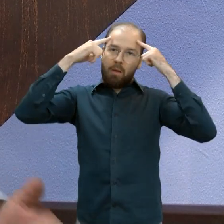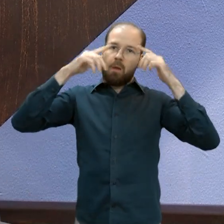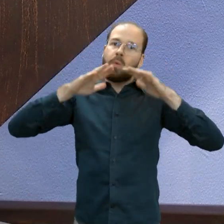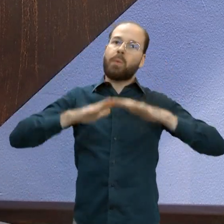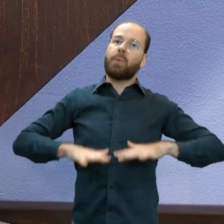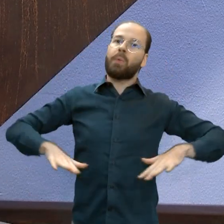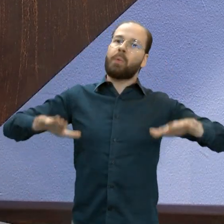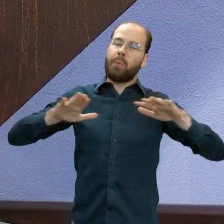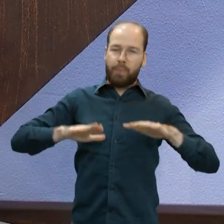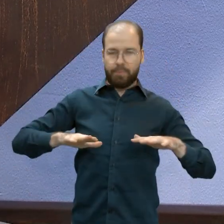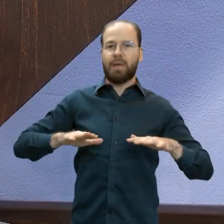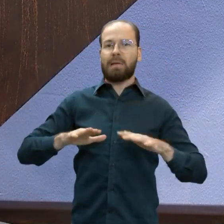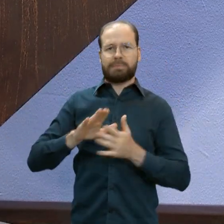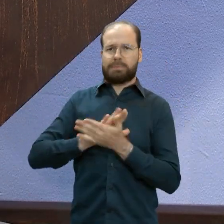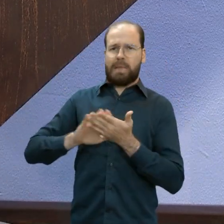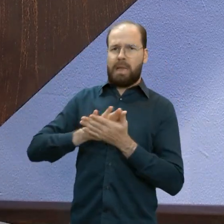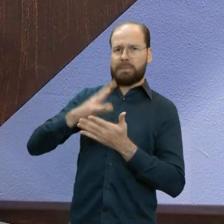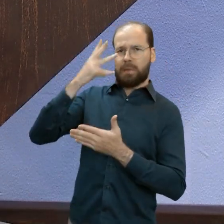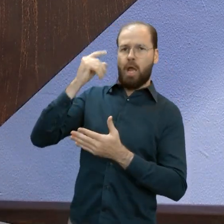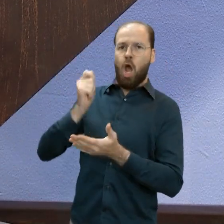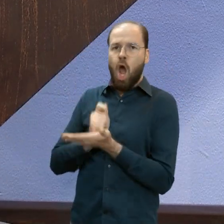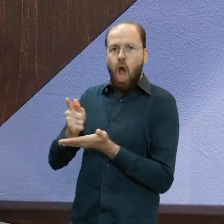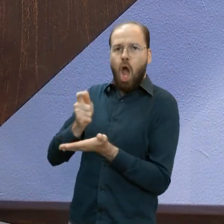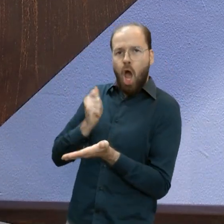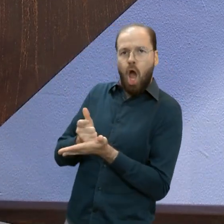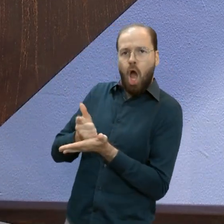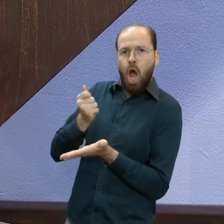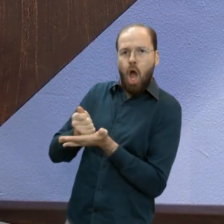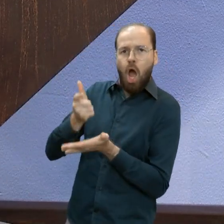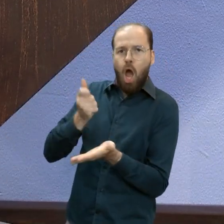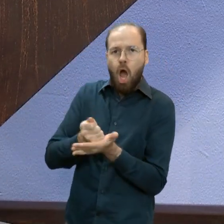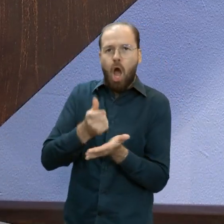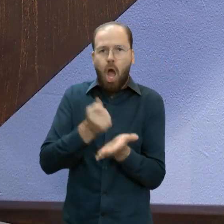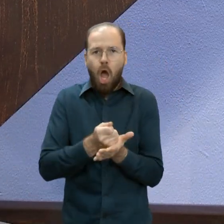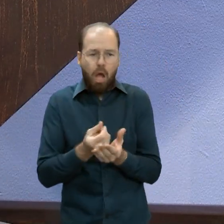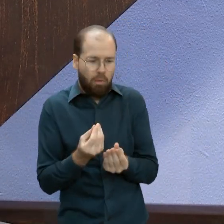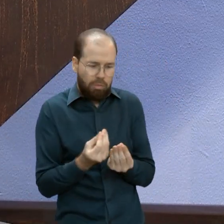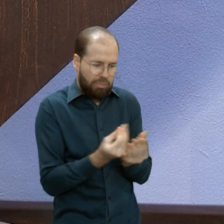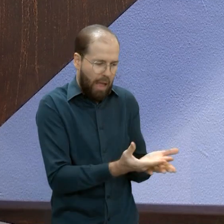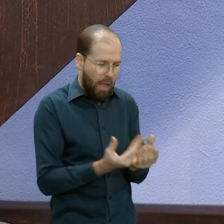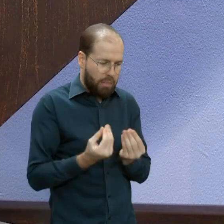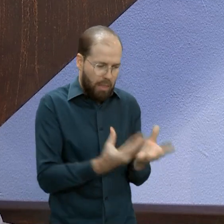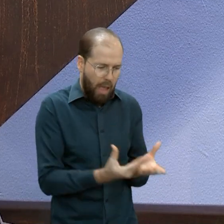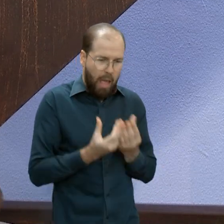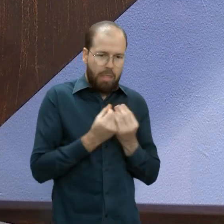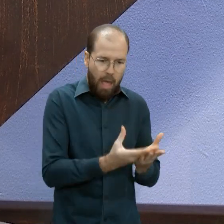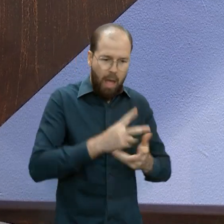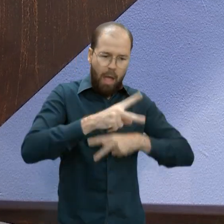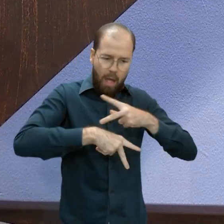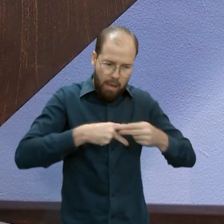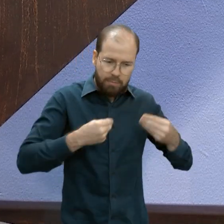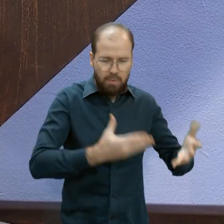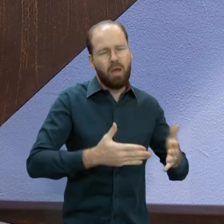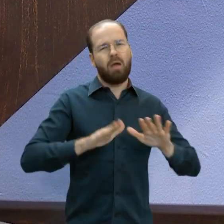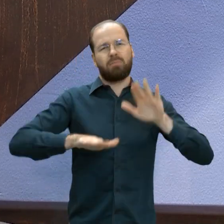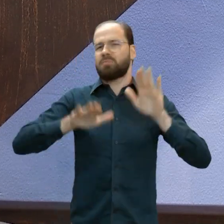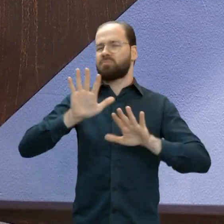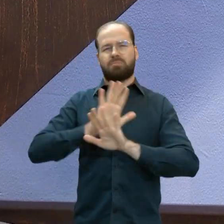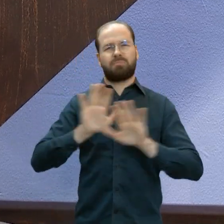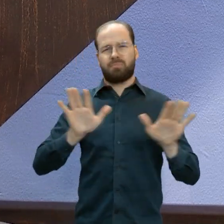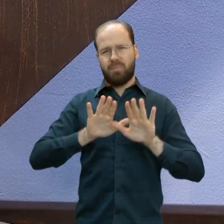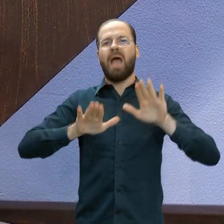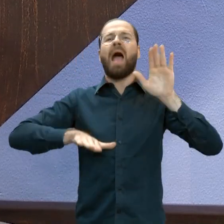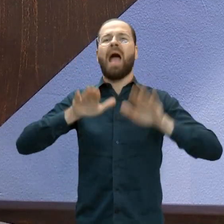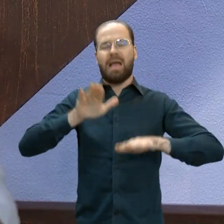criatividade, isso é um pouco do capitalismo, né? Esse capitalismo que tenta, que é agressivo, que os filhos ficam, às vezes, no YouTube,